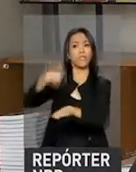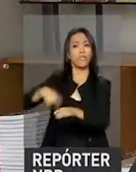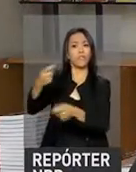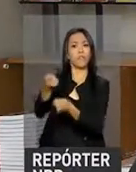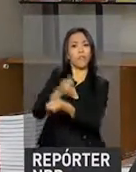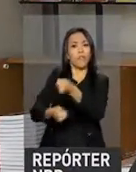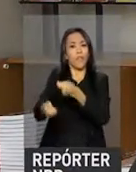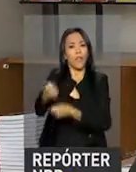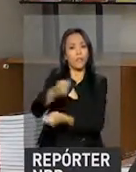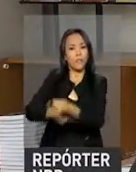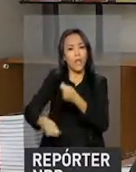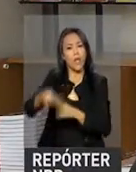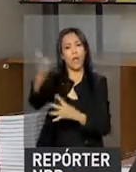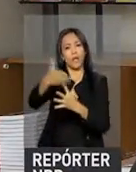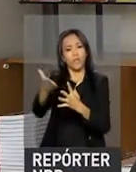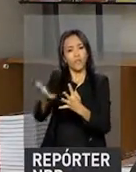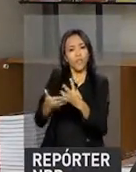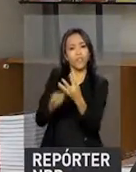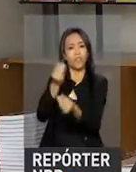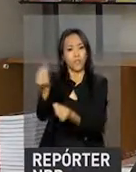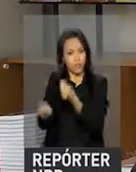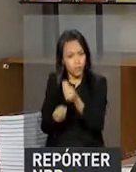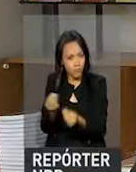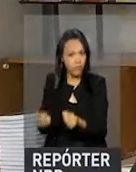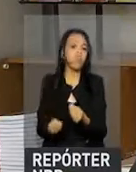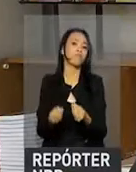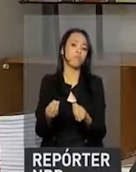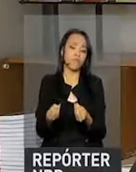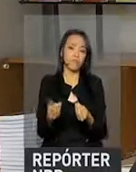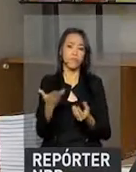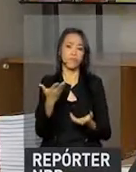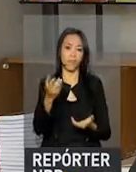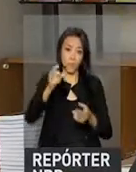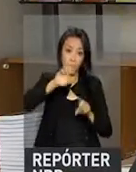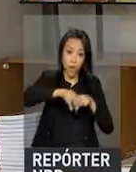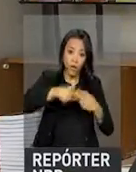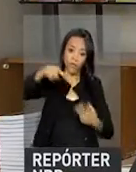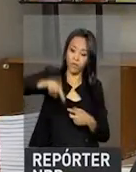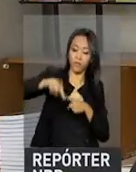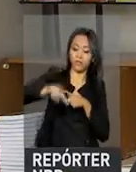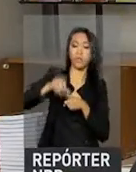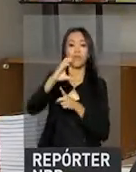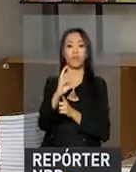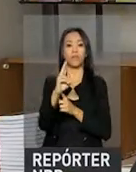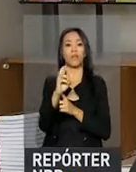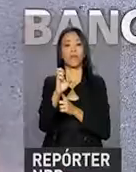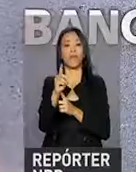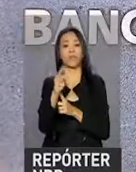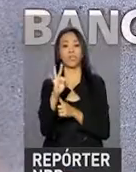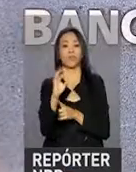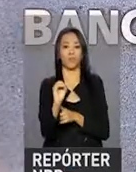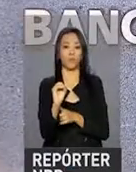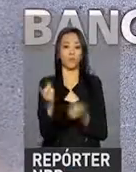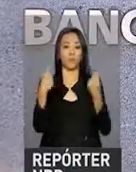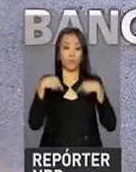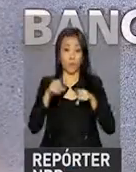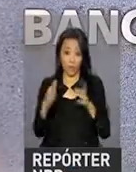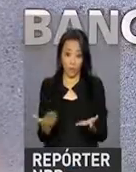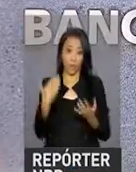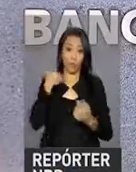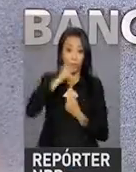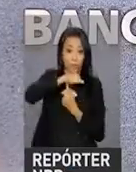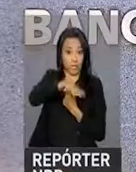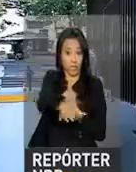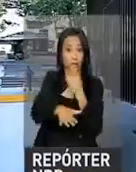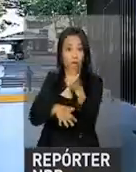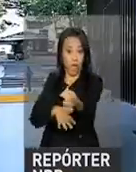é da rolagem do do crédito do cartão é que o chamado rotativo para o banco central a